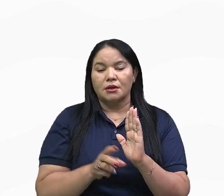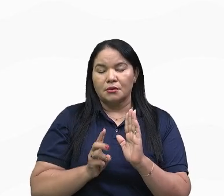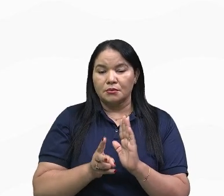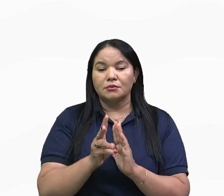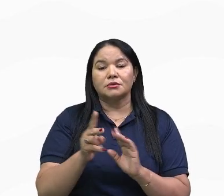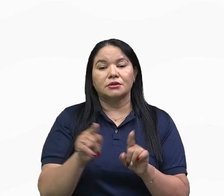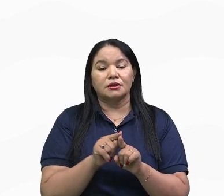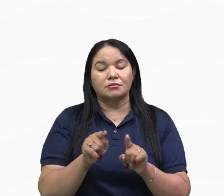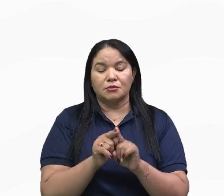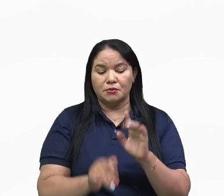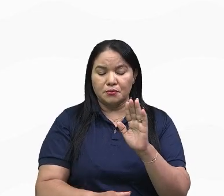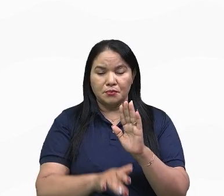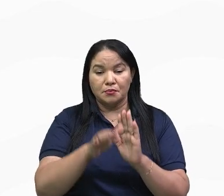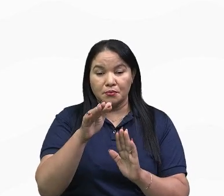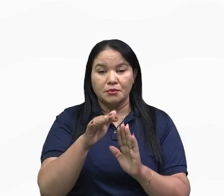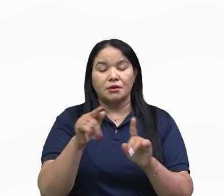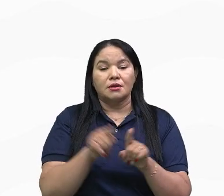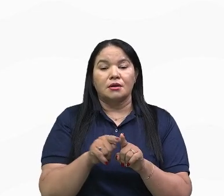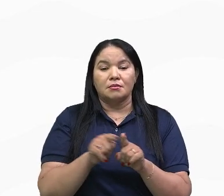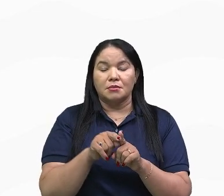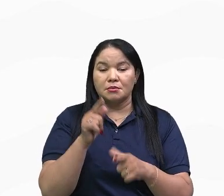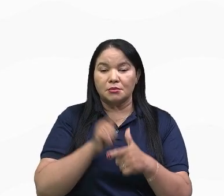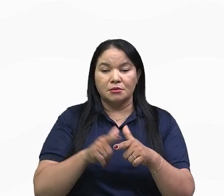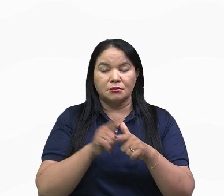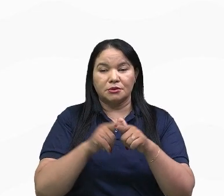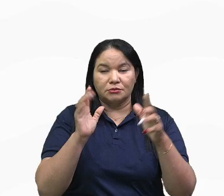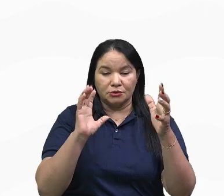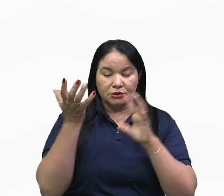inundações, desastres climáticos, né,